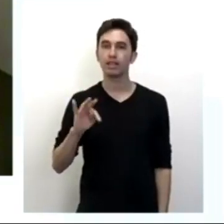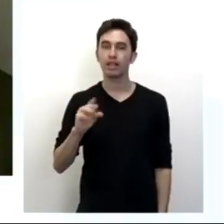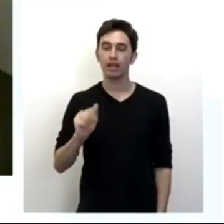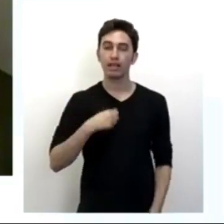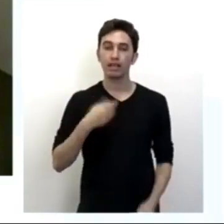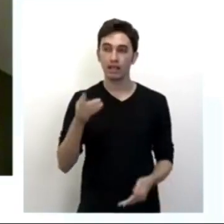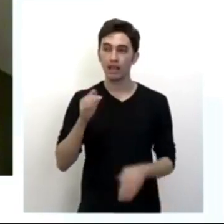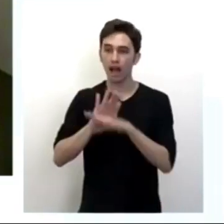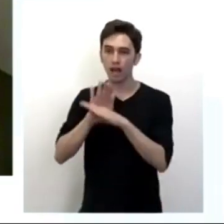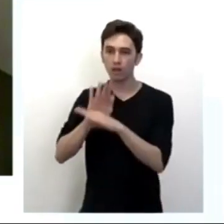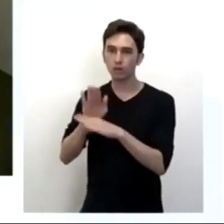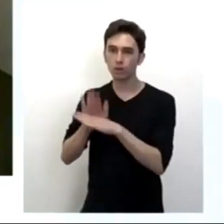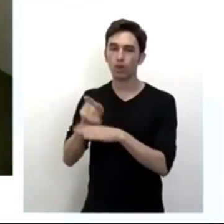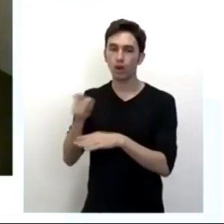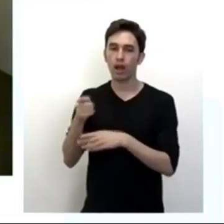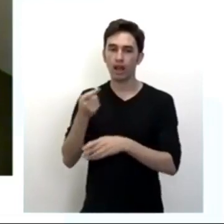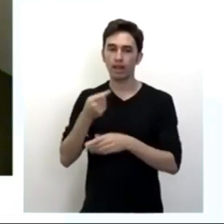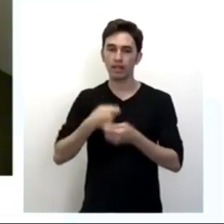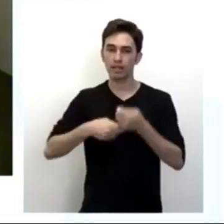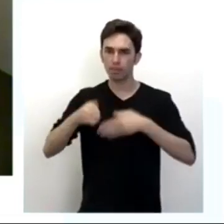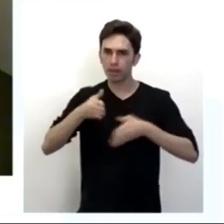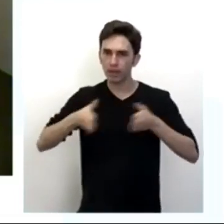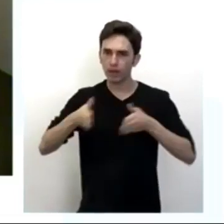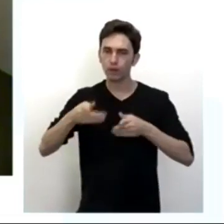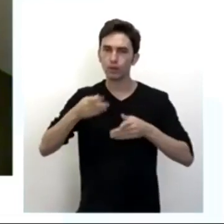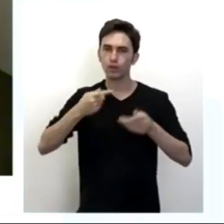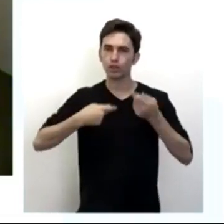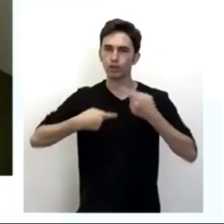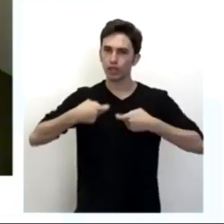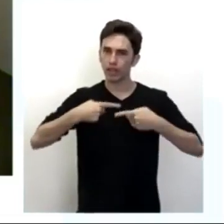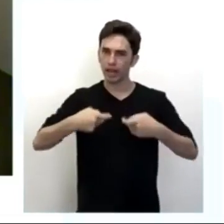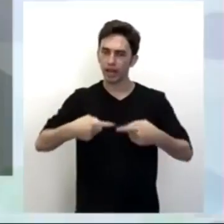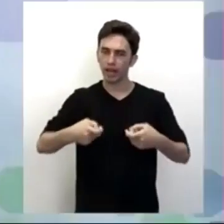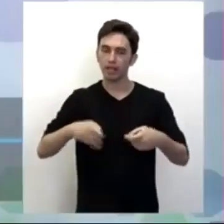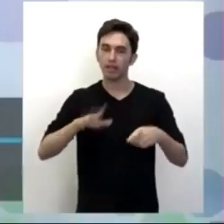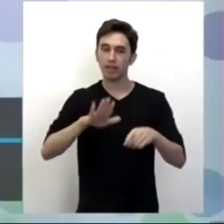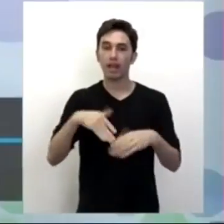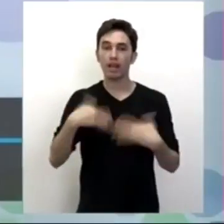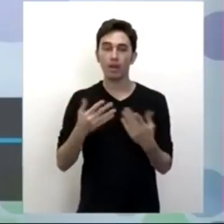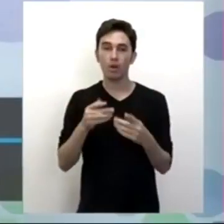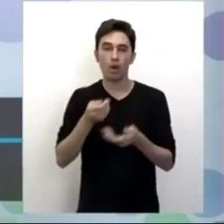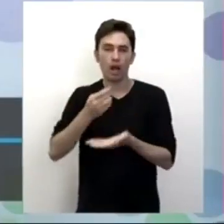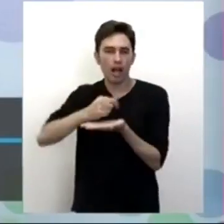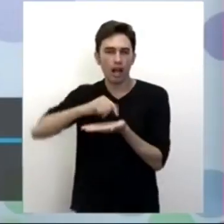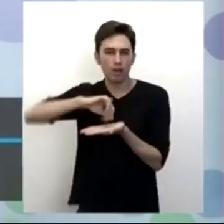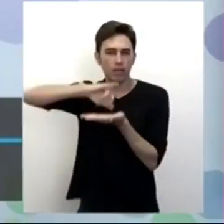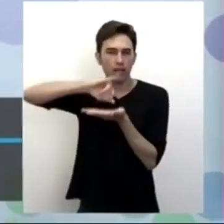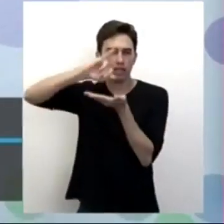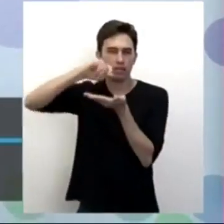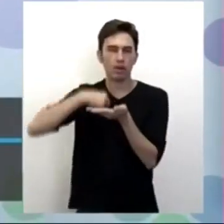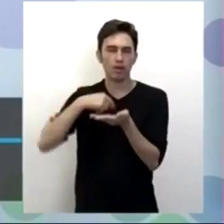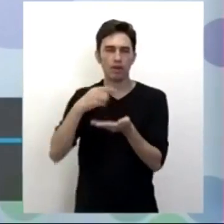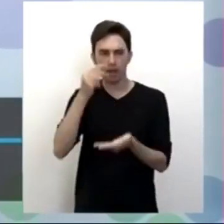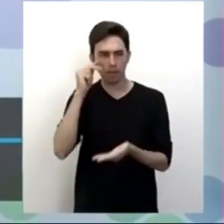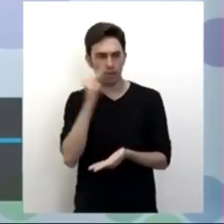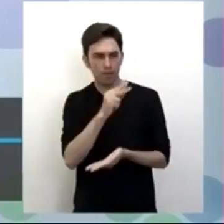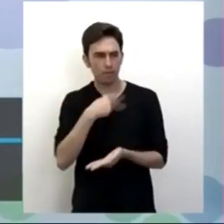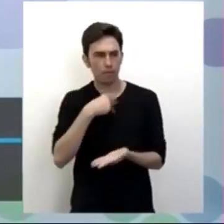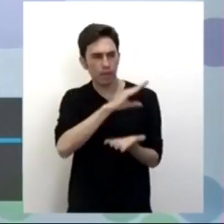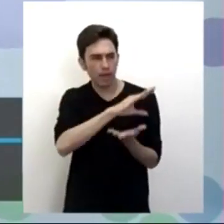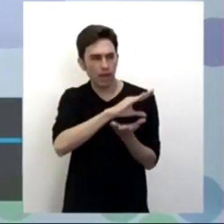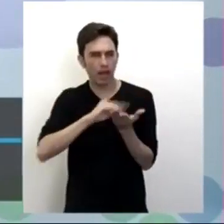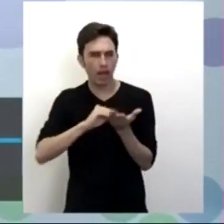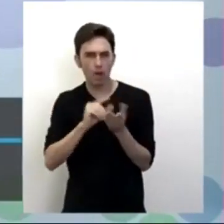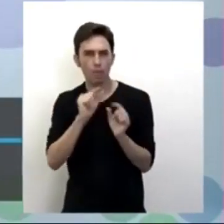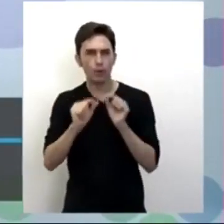capitalismo ele vai absorver algumas noções metodológicas do socialismo. É curioso que